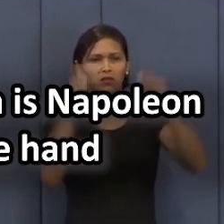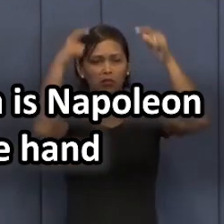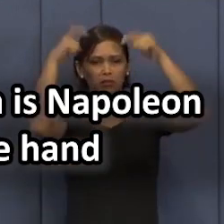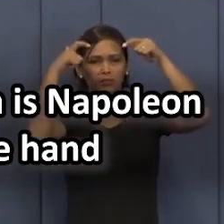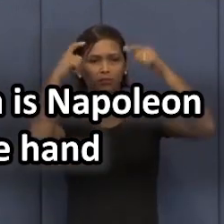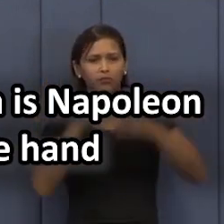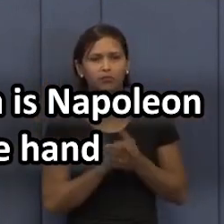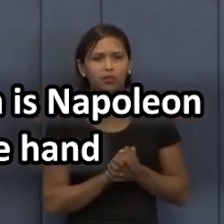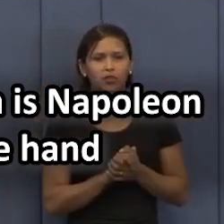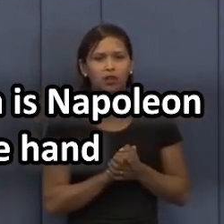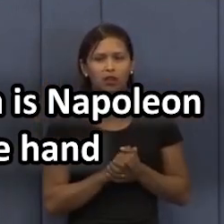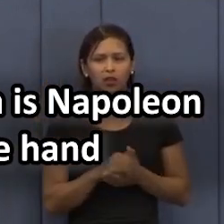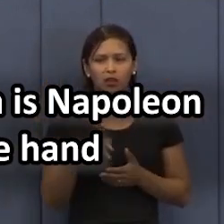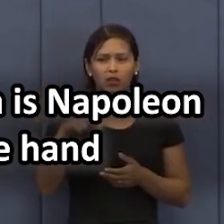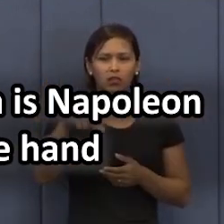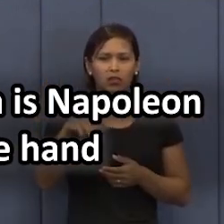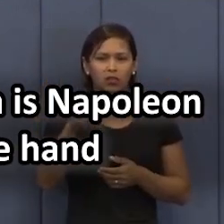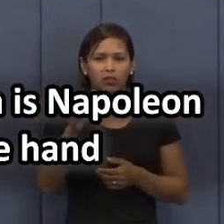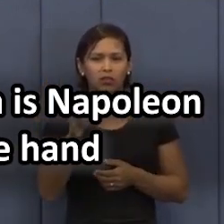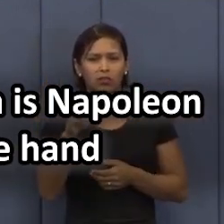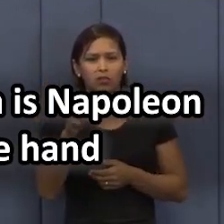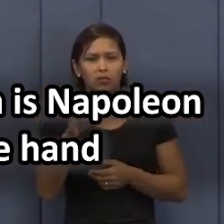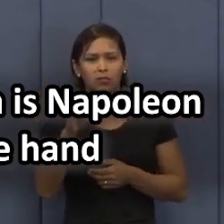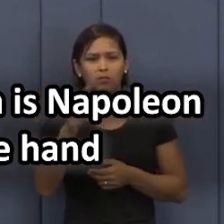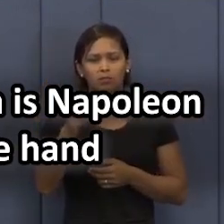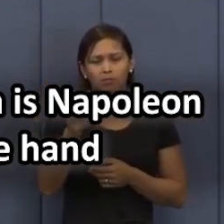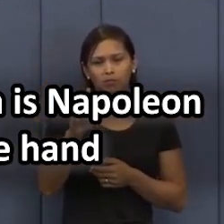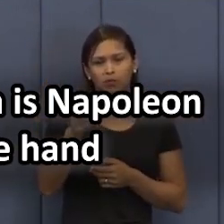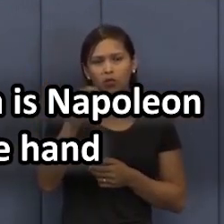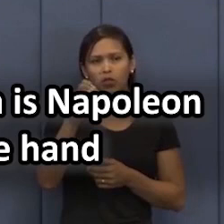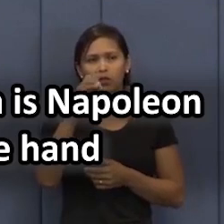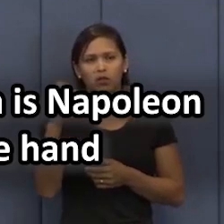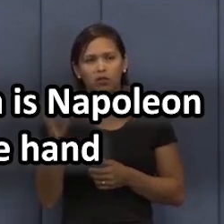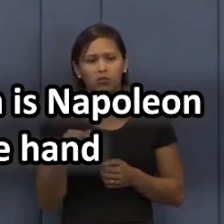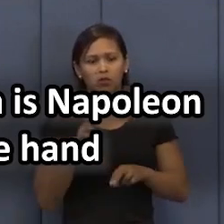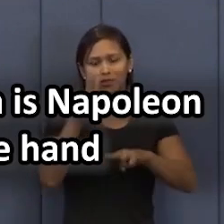é imperialismo é Napoleão Bonaparte sentado